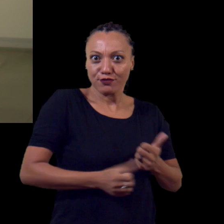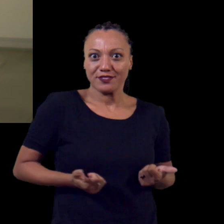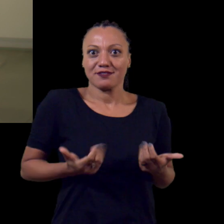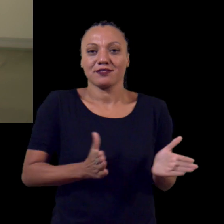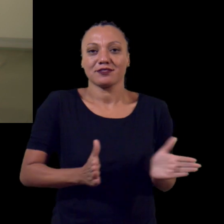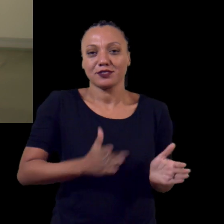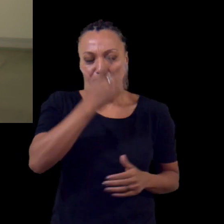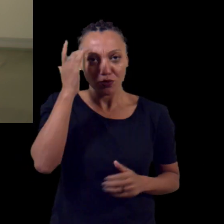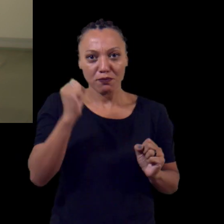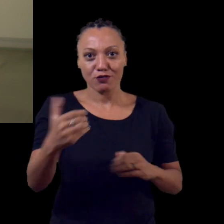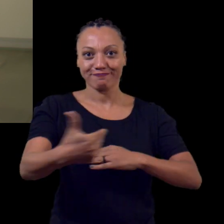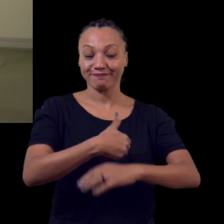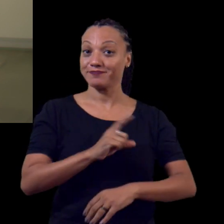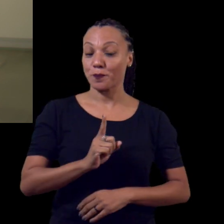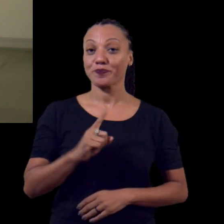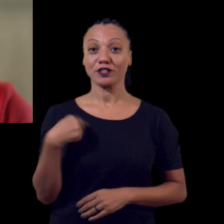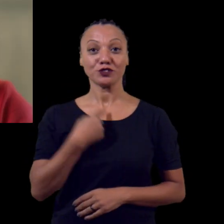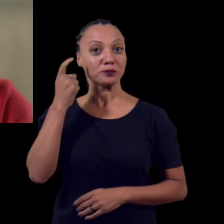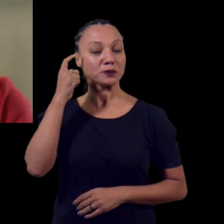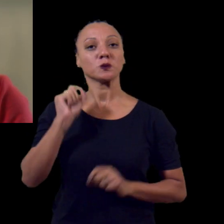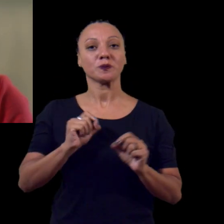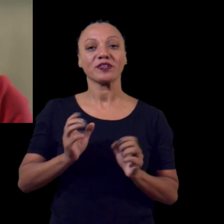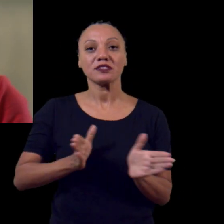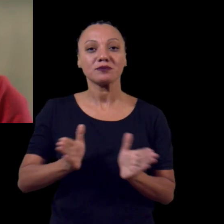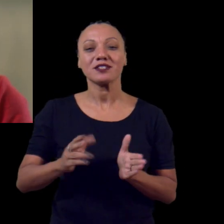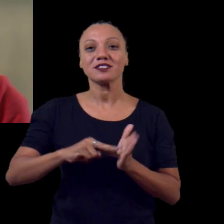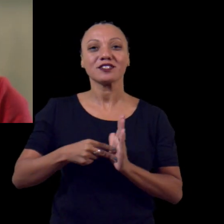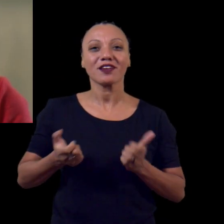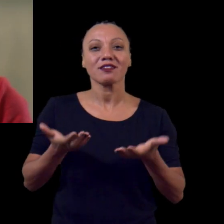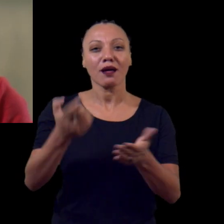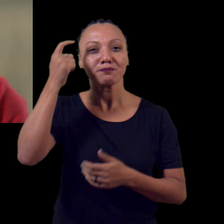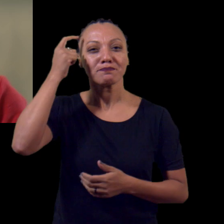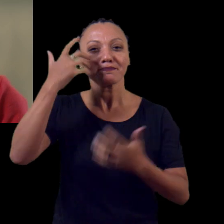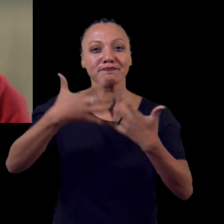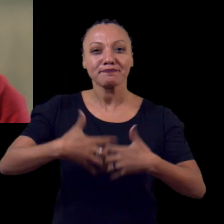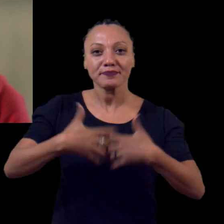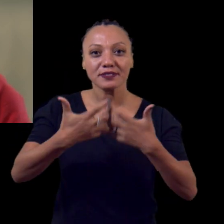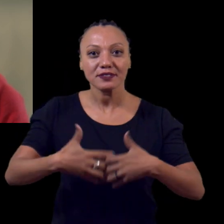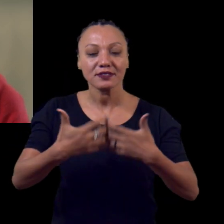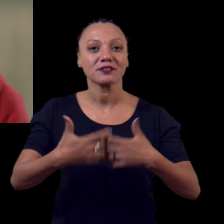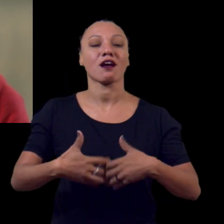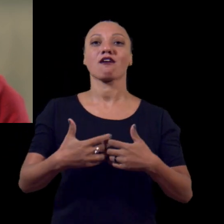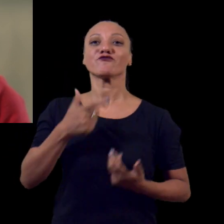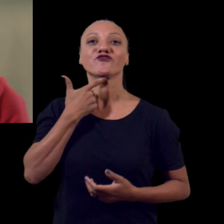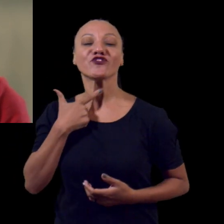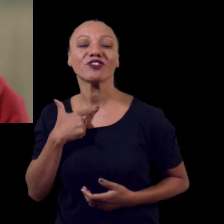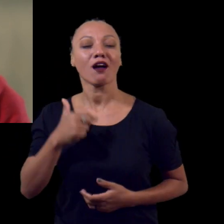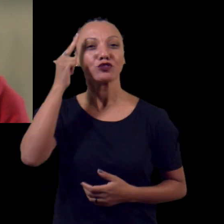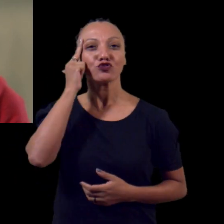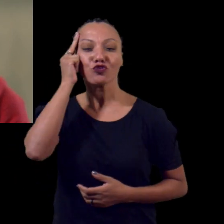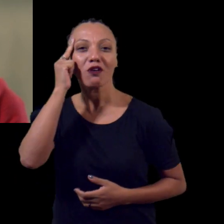e pronto e as pessoas podem chegar. Não, a acessibilidade é você dar acesso a pensar,